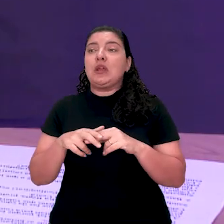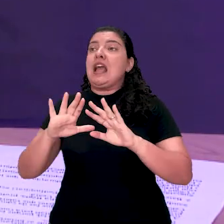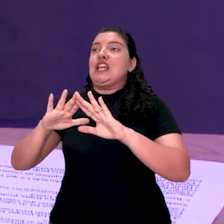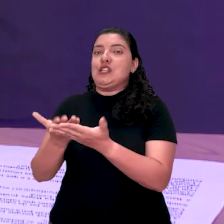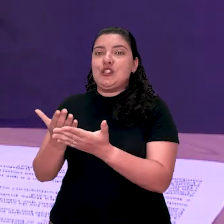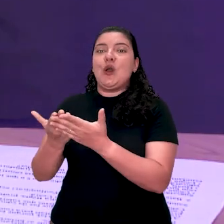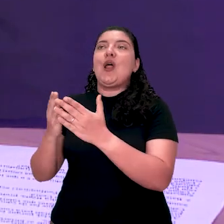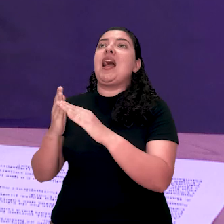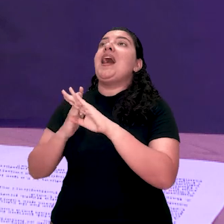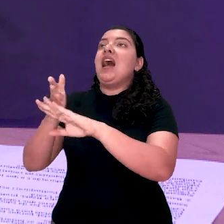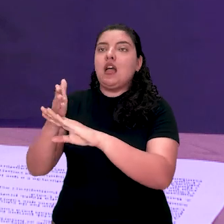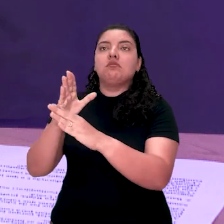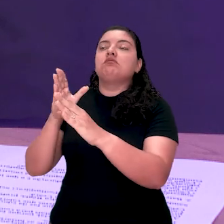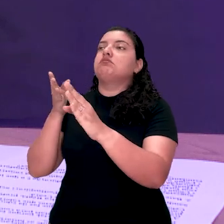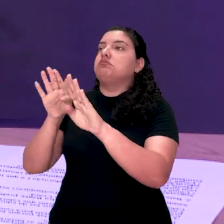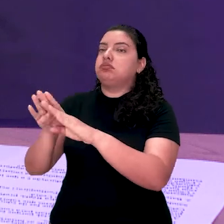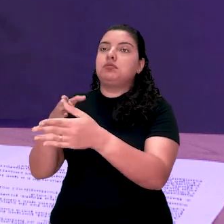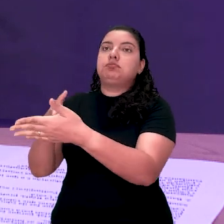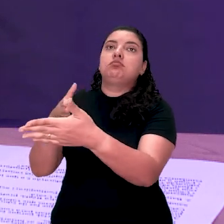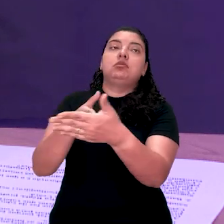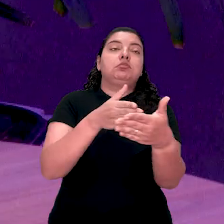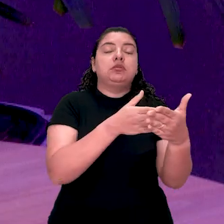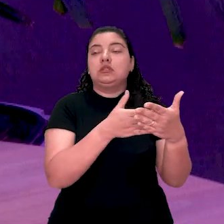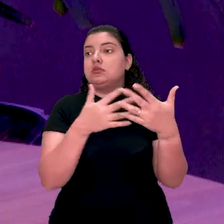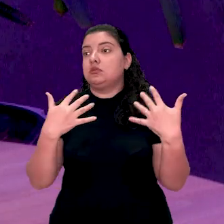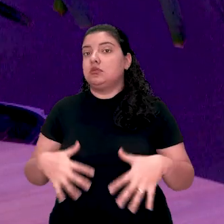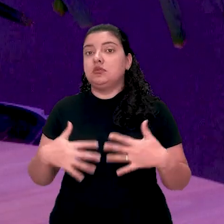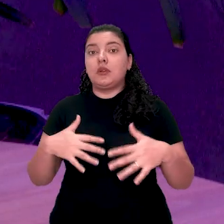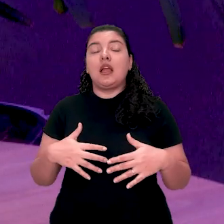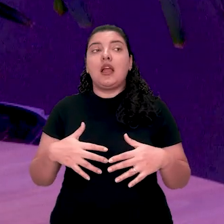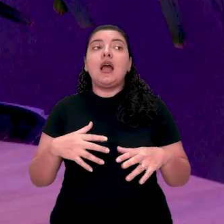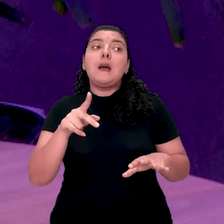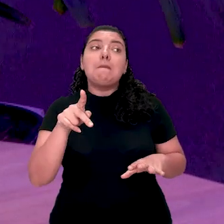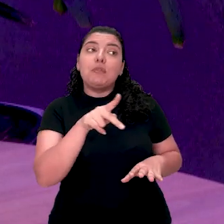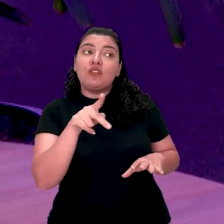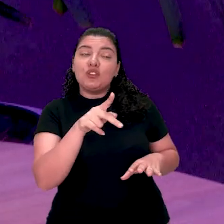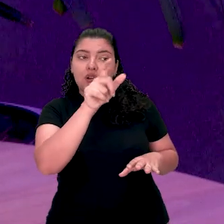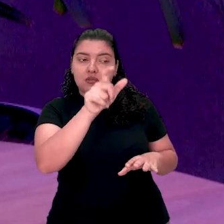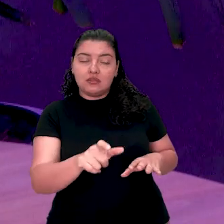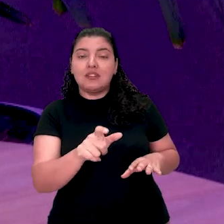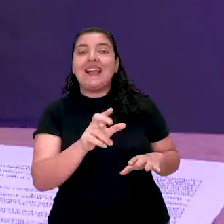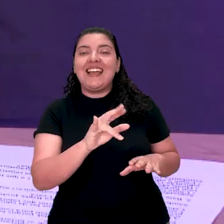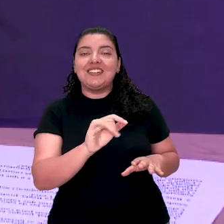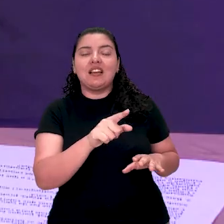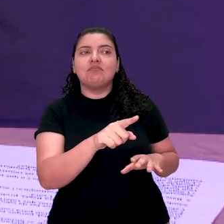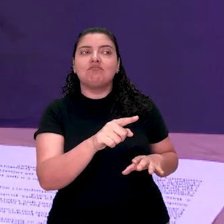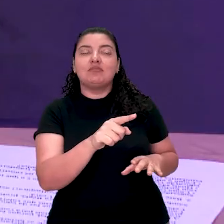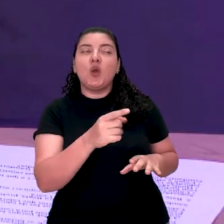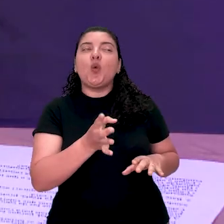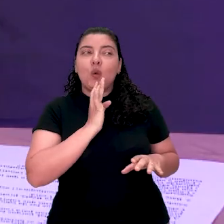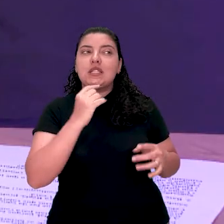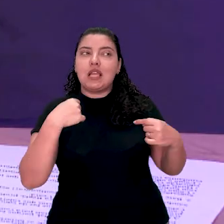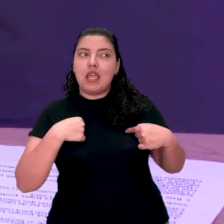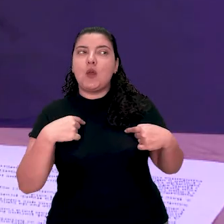escolas de Fortaleza. E aí, Sandra Régia conhecia a minha história, conhecia a minha mãe, conhecia todo mundo. E meus irmãos já estavam na